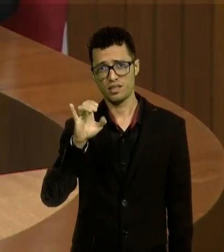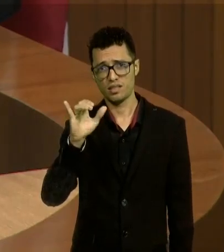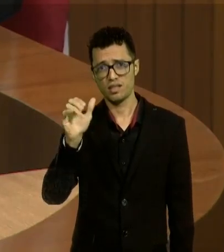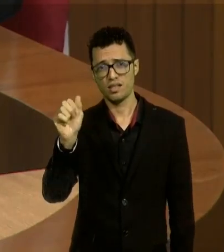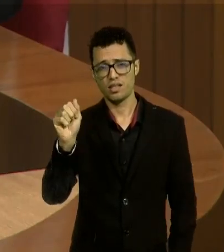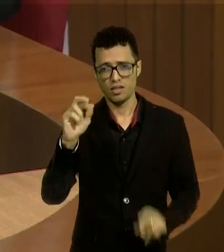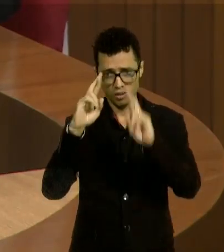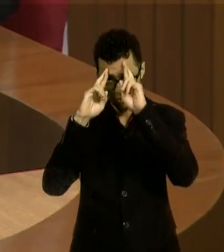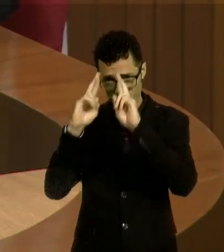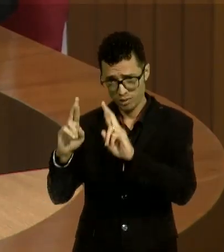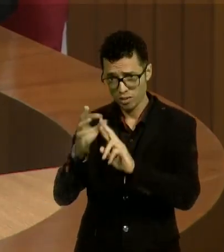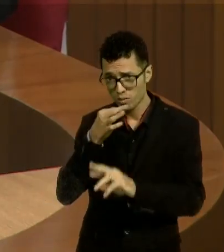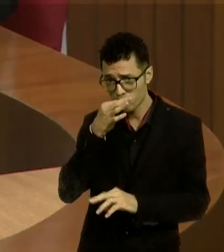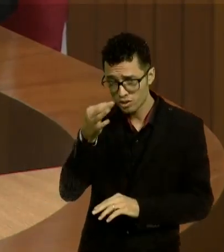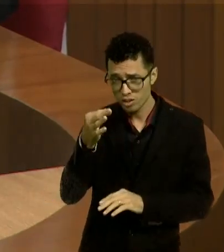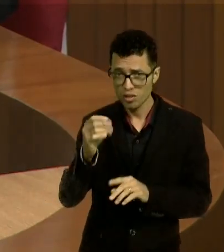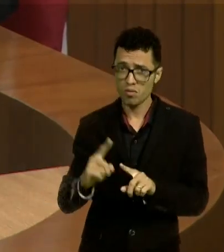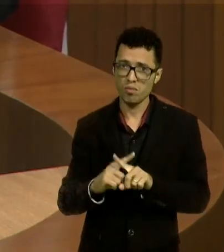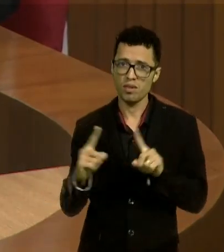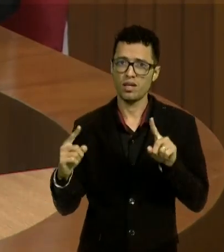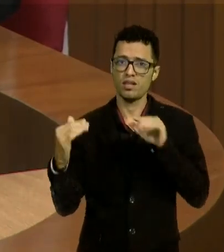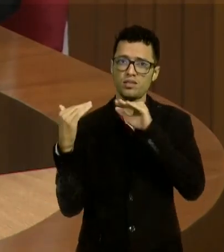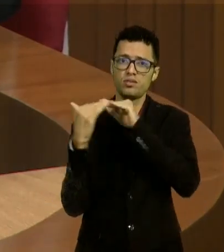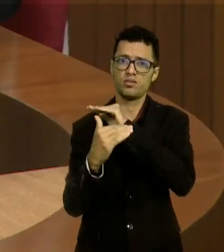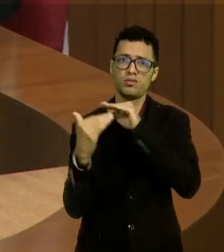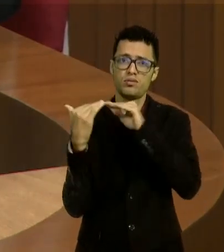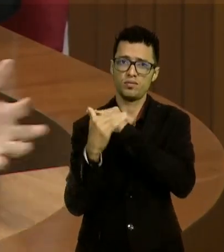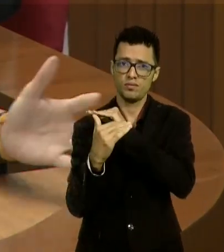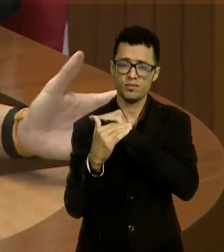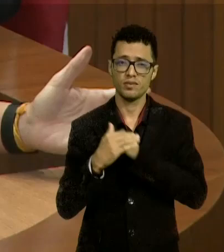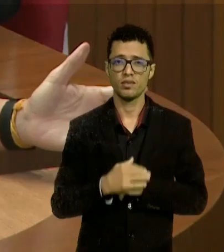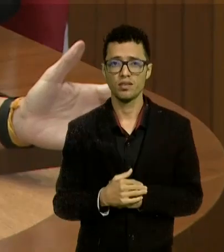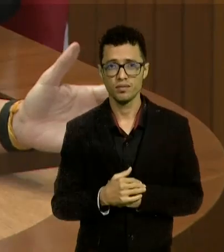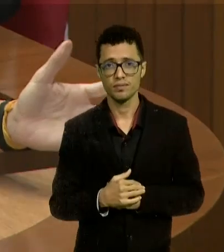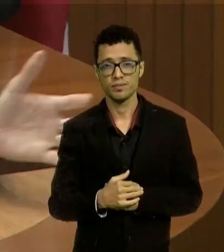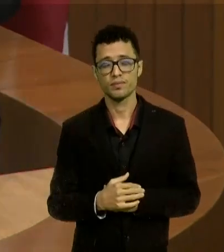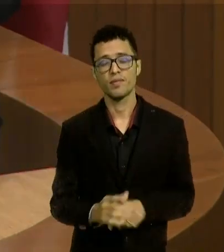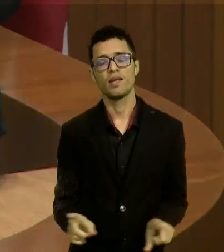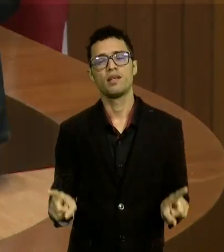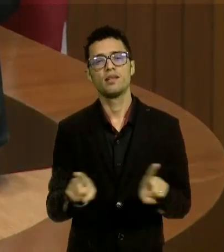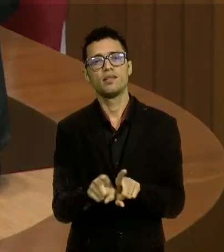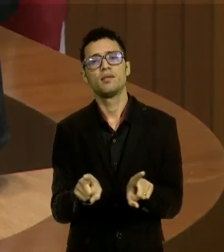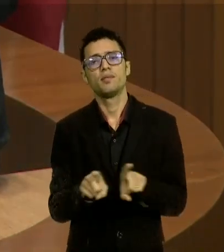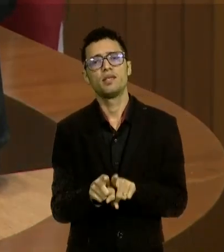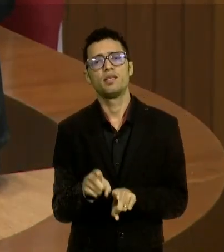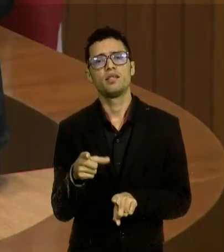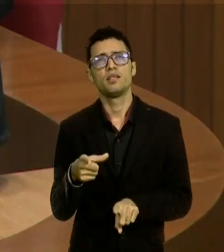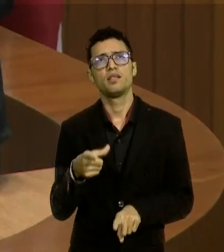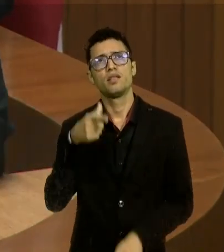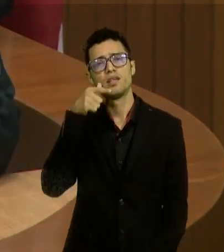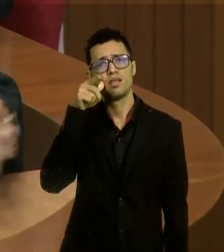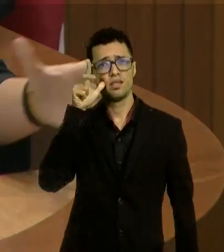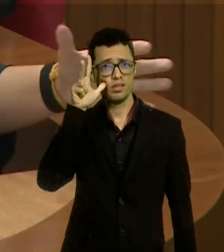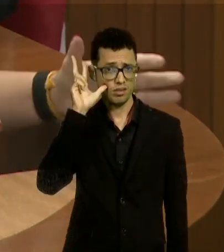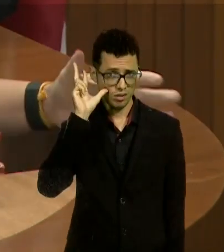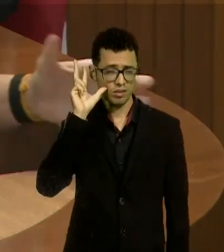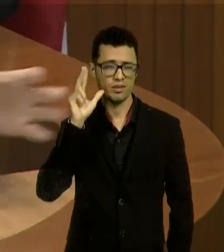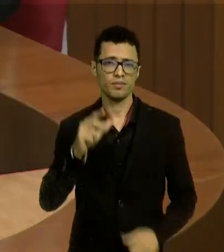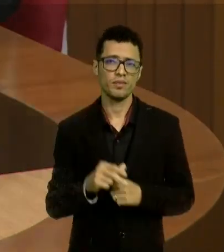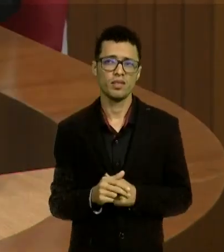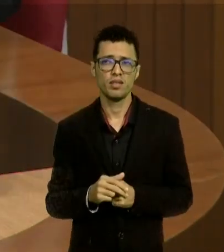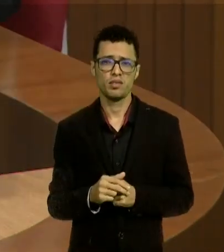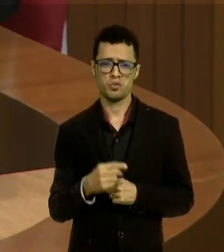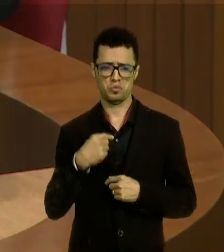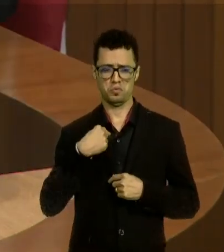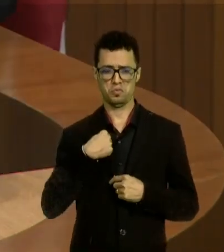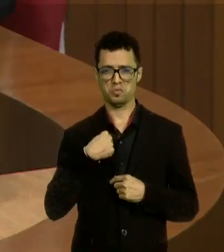a opinião dela, embora discorde. E, como eu já disse aqui também antes de ontem, não vai ser nem eu